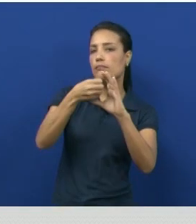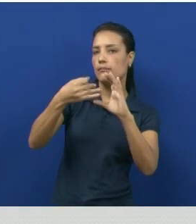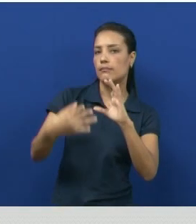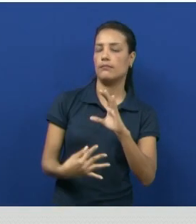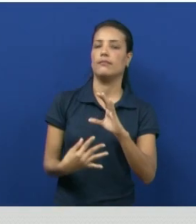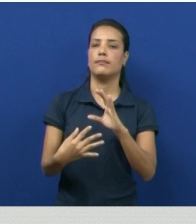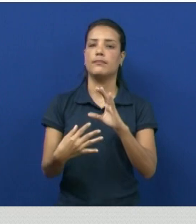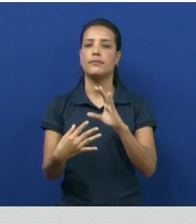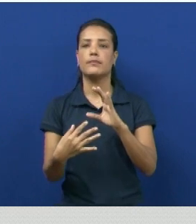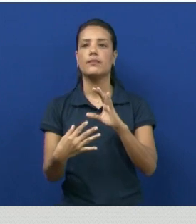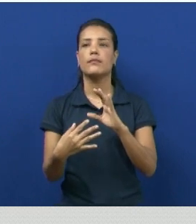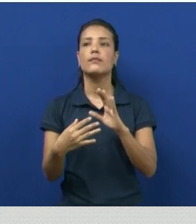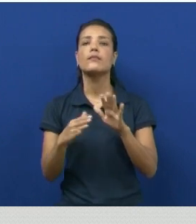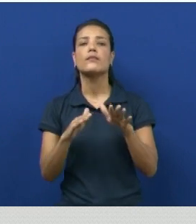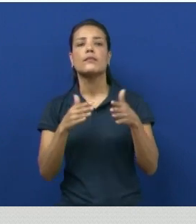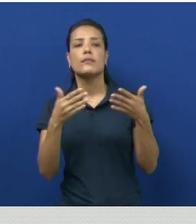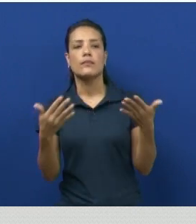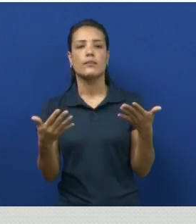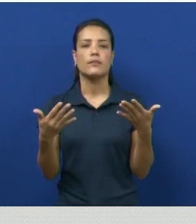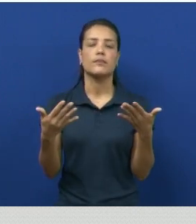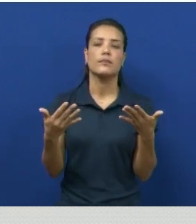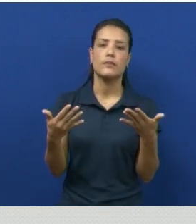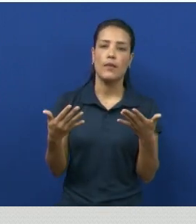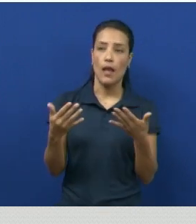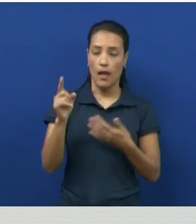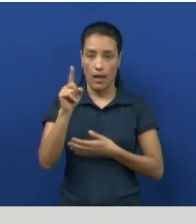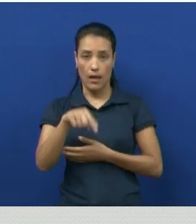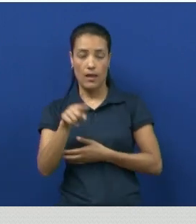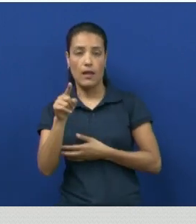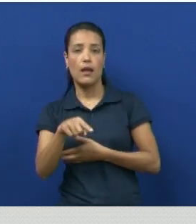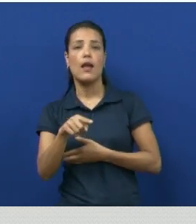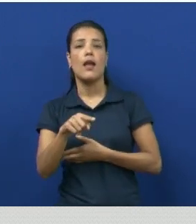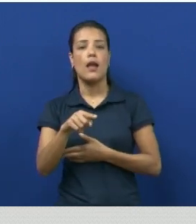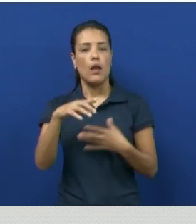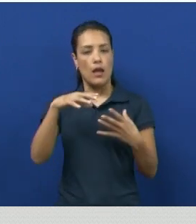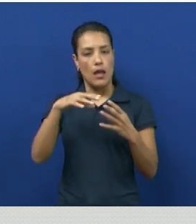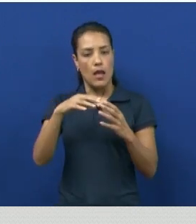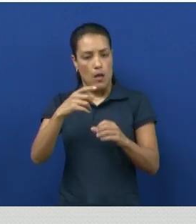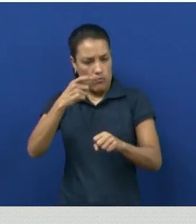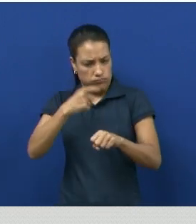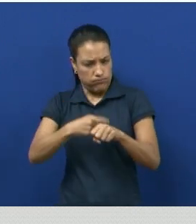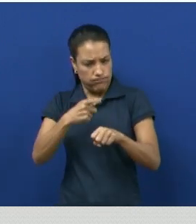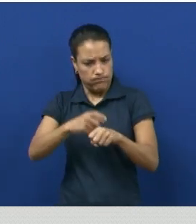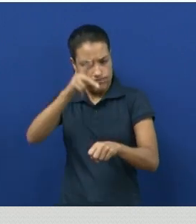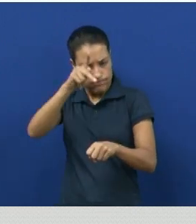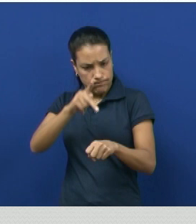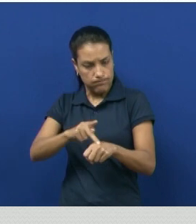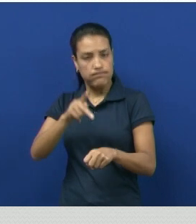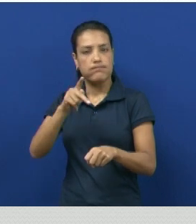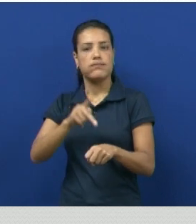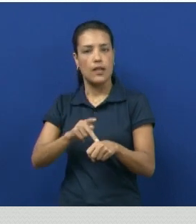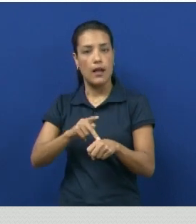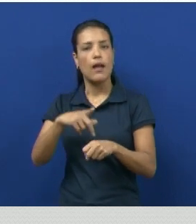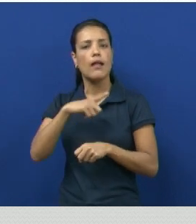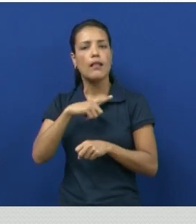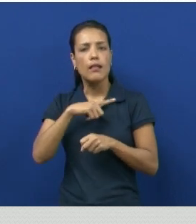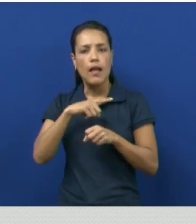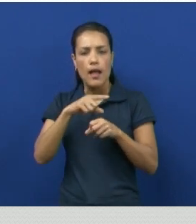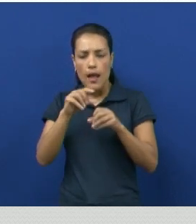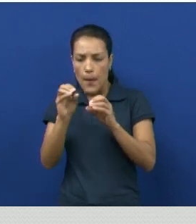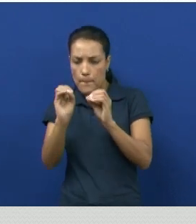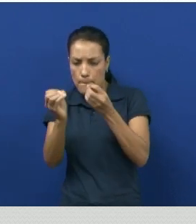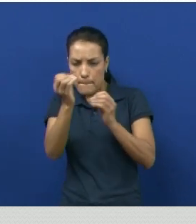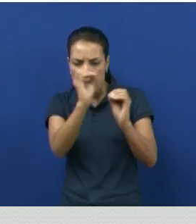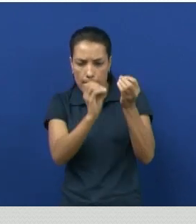Quais são as características do planeta Marte? Marte, ele é também um planeta rochoso, tá? E ele possui partículas de